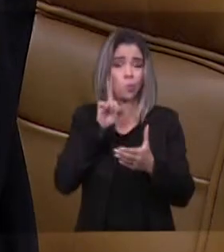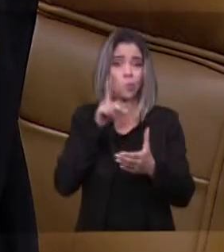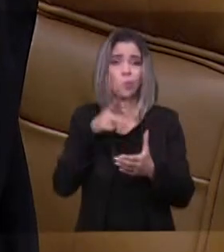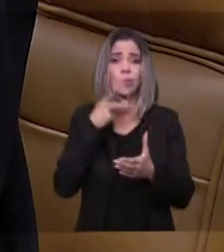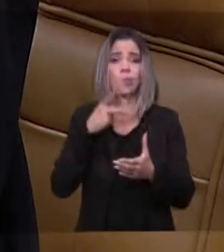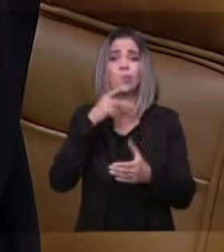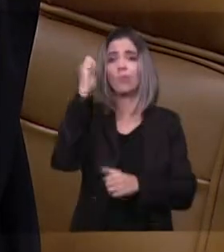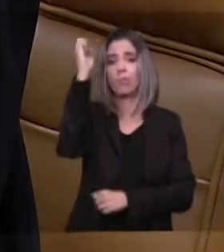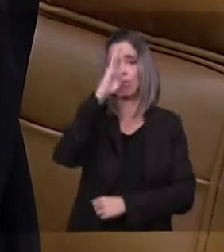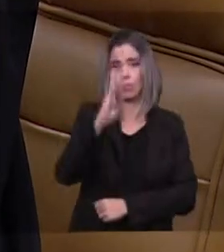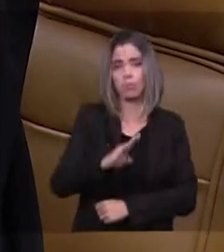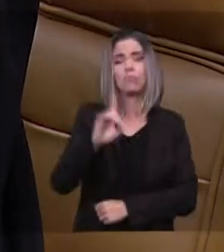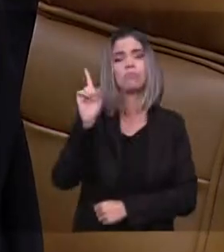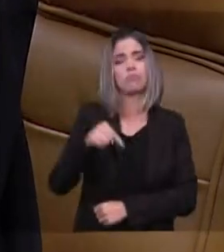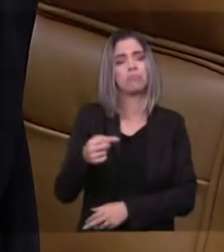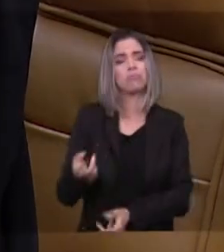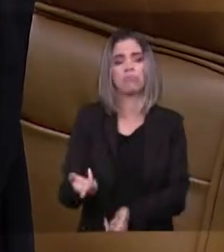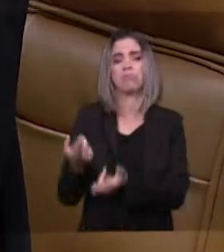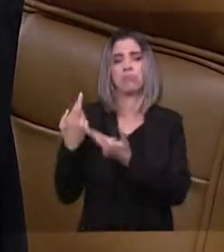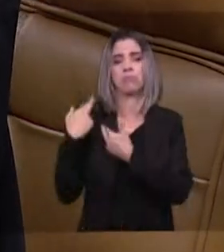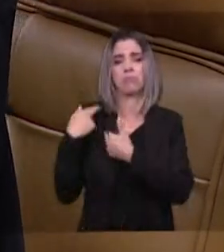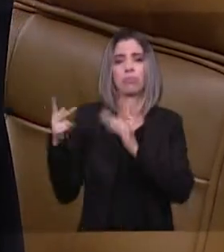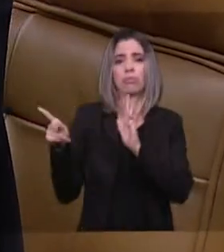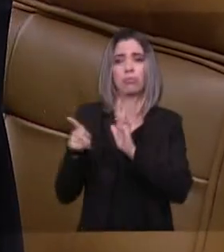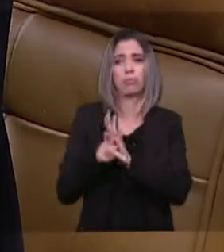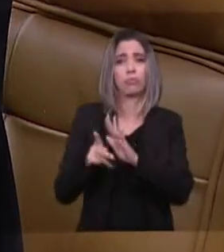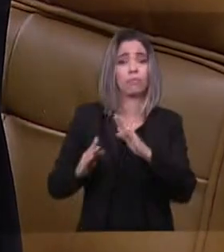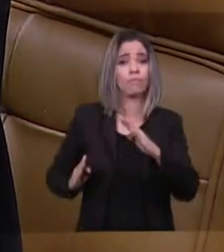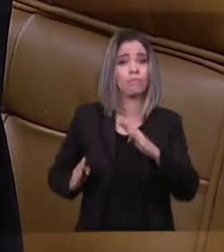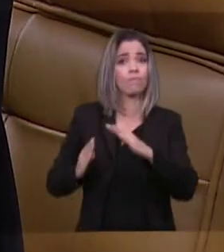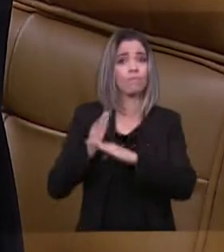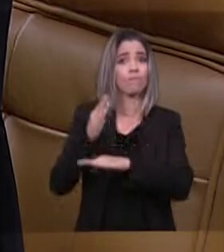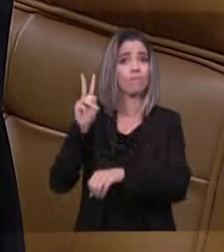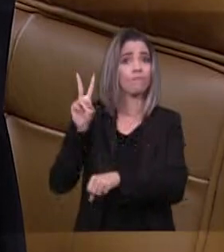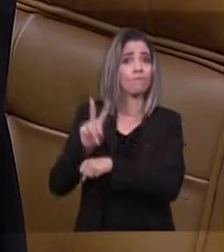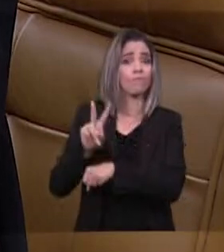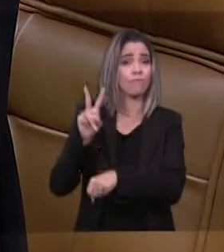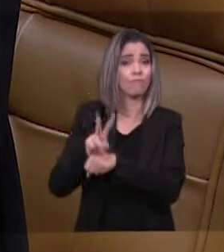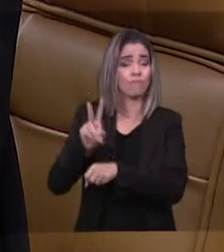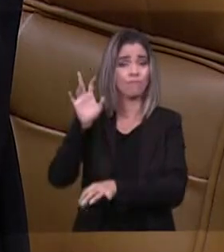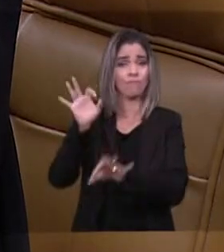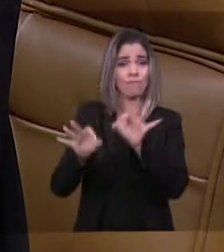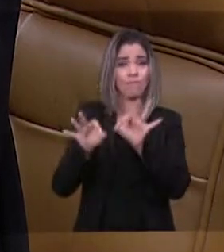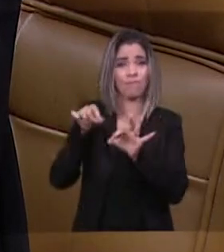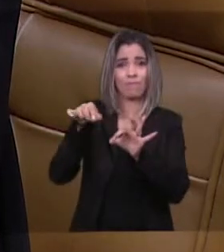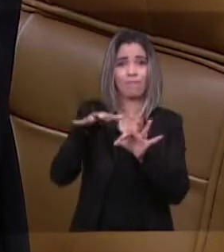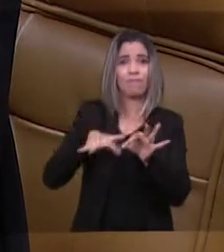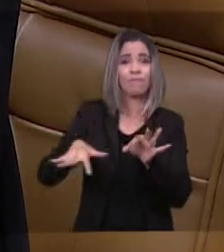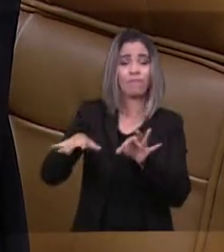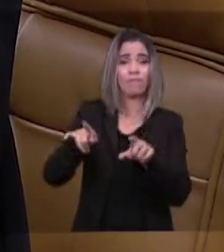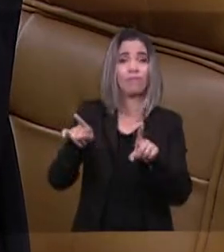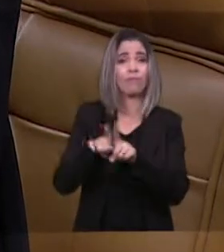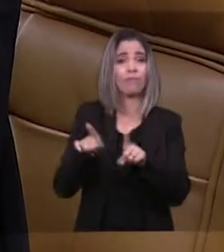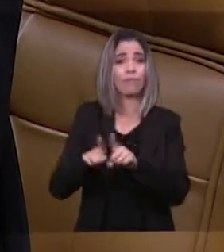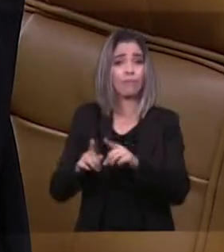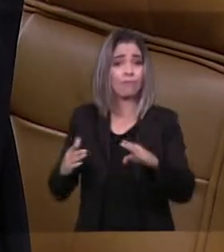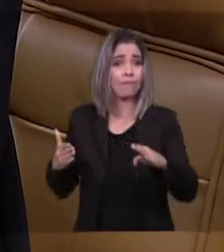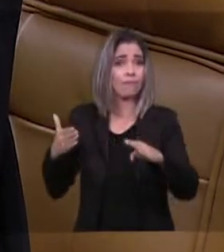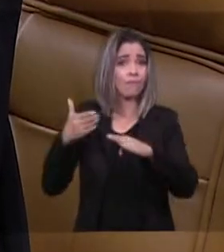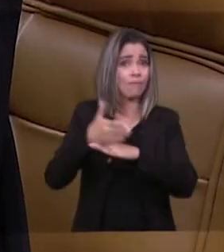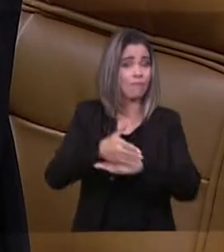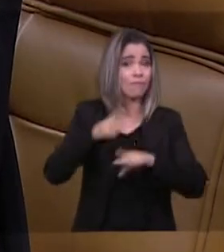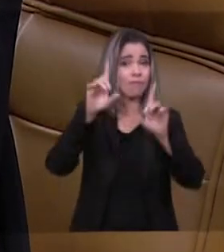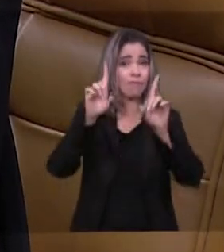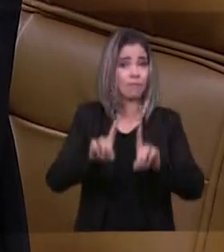Estado brasileiro é responsável pela violação à proteção judicial, bem como pela violação ao direito